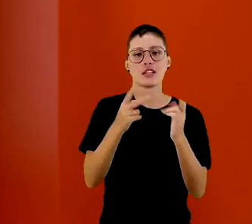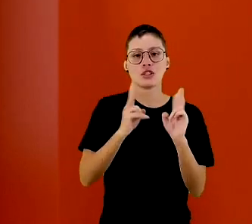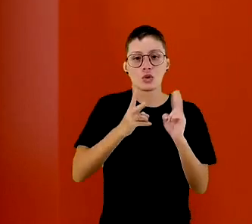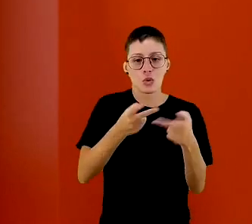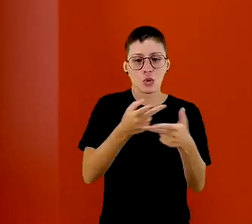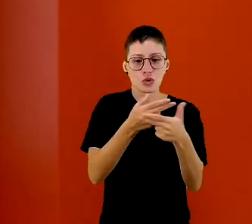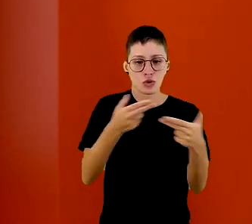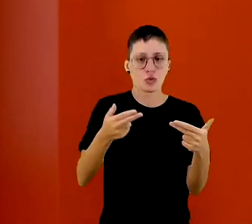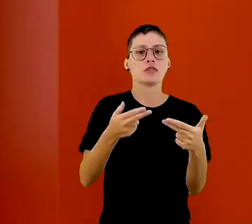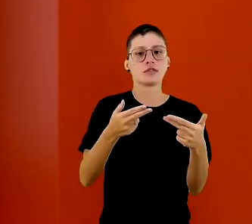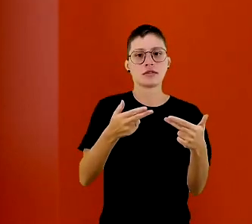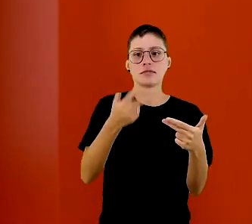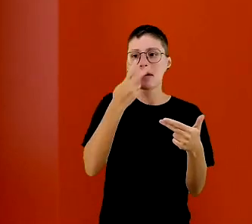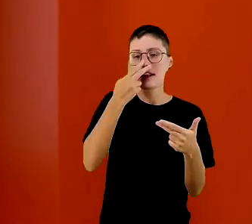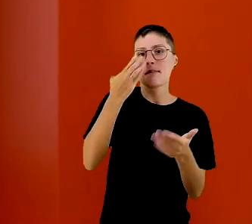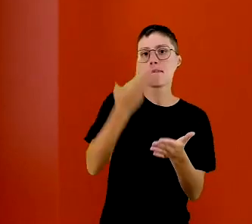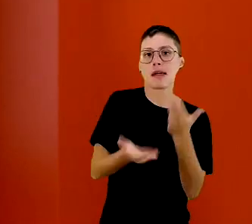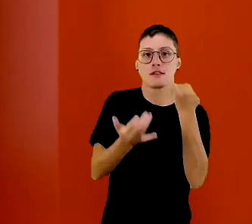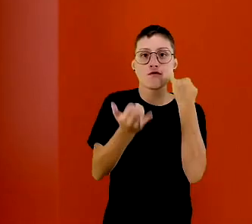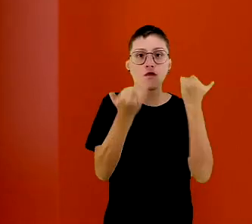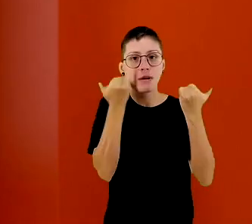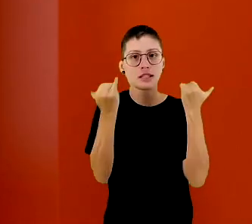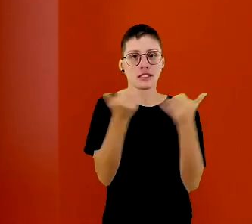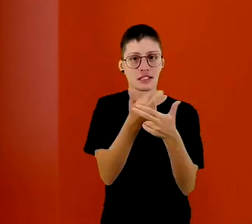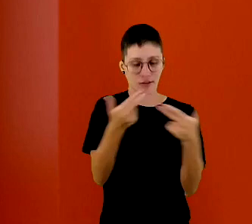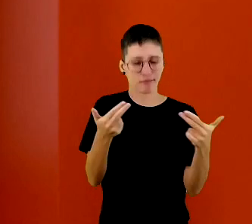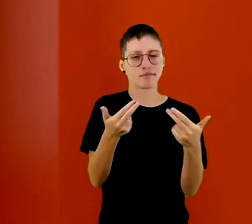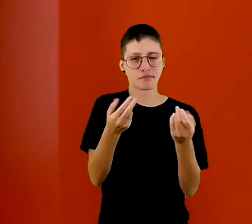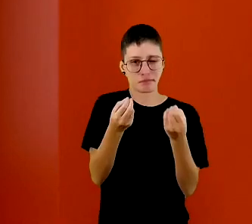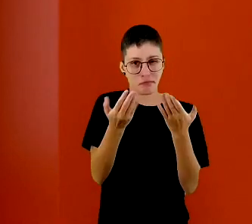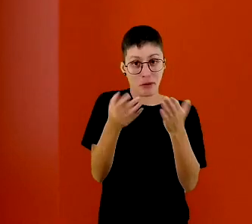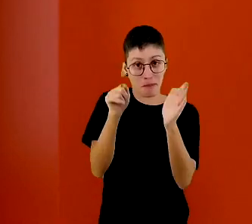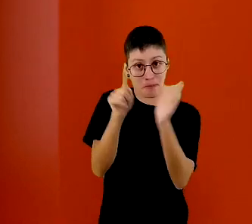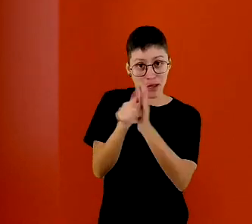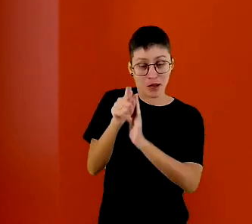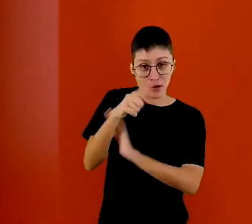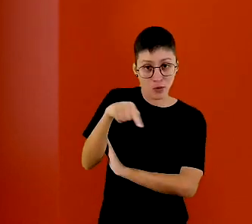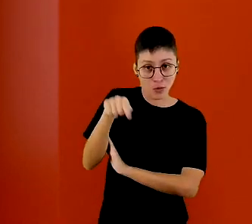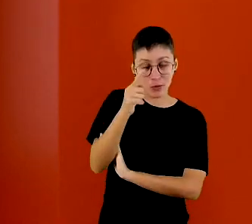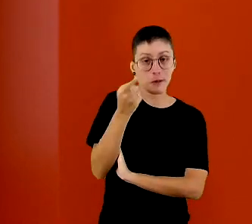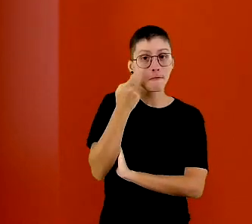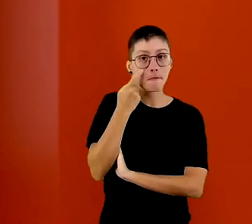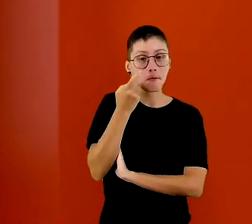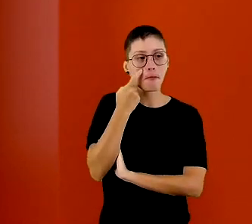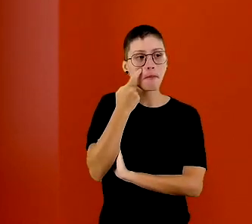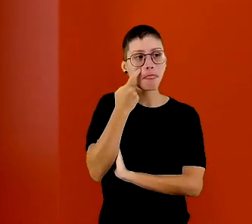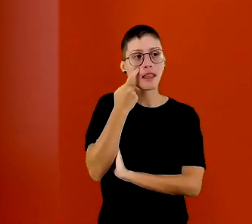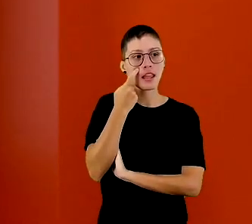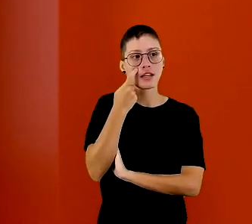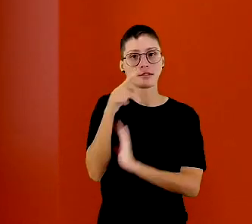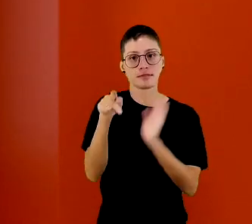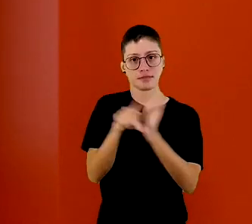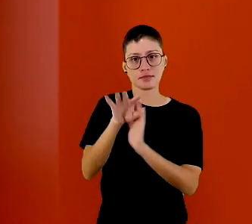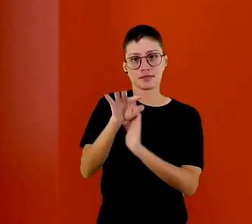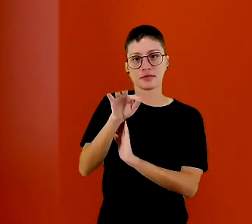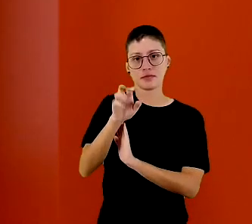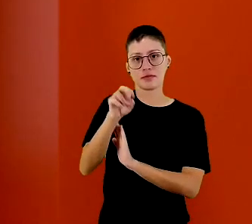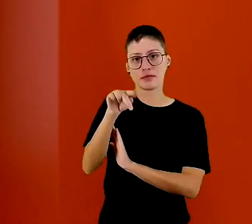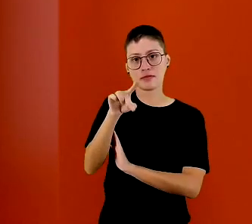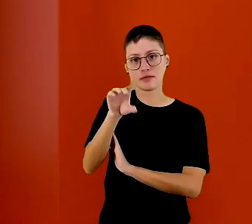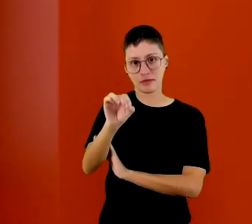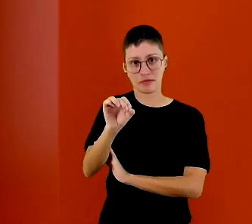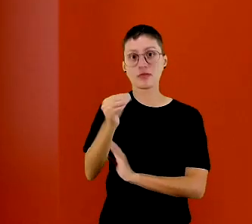saírem do local devido? Então, eu vou trazer aqui uma pergunta do Fernando Capanema. Como a empresa